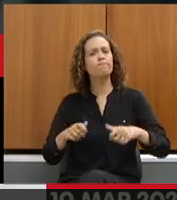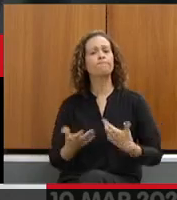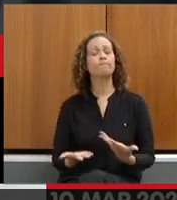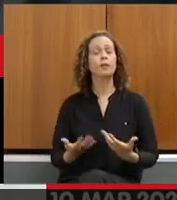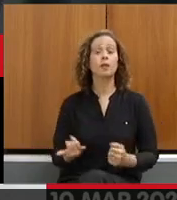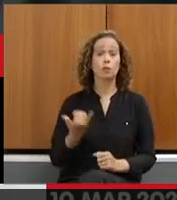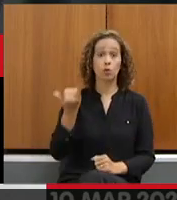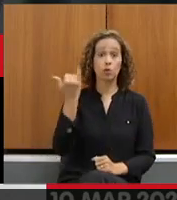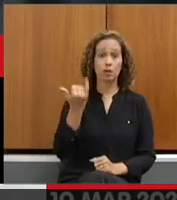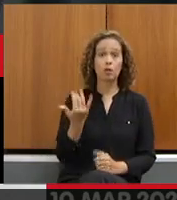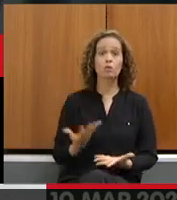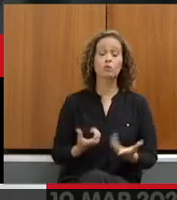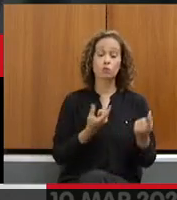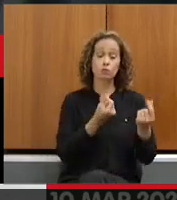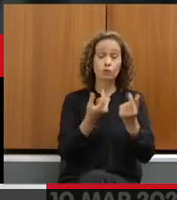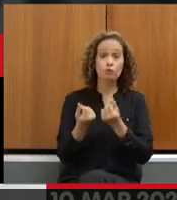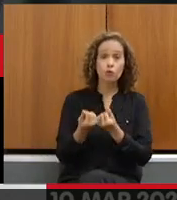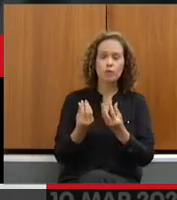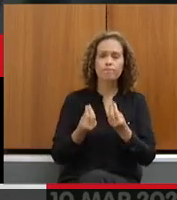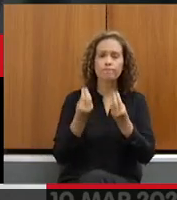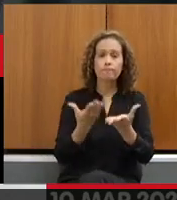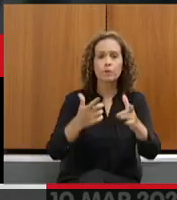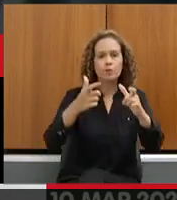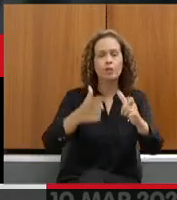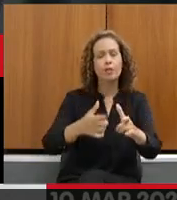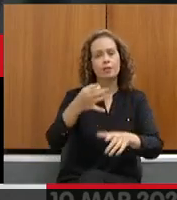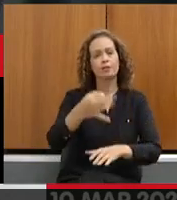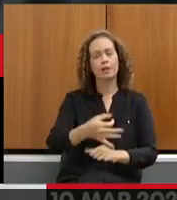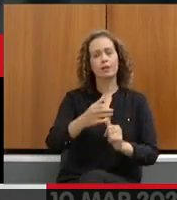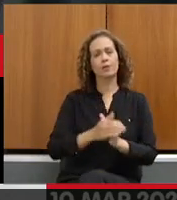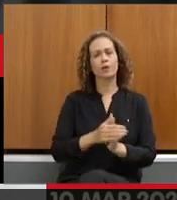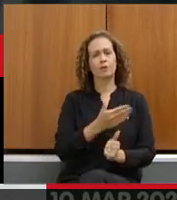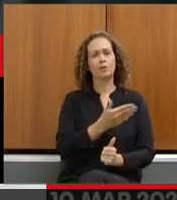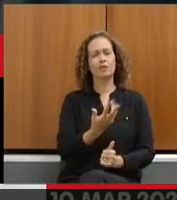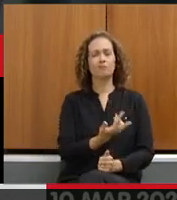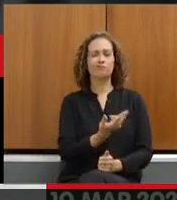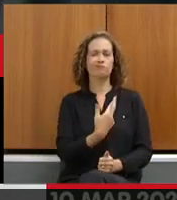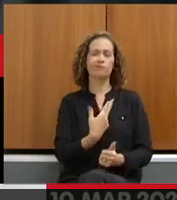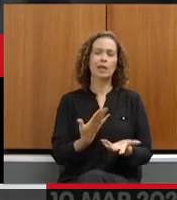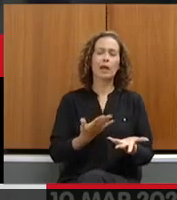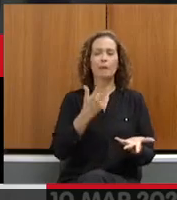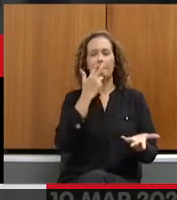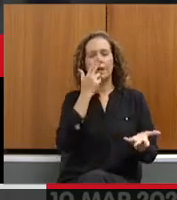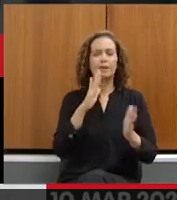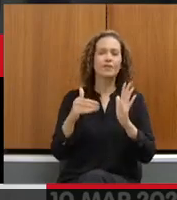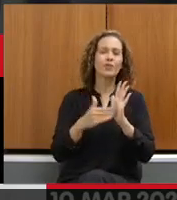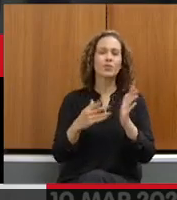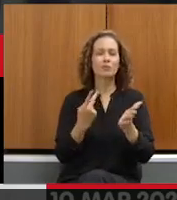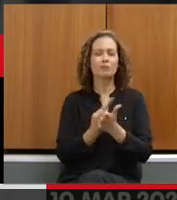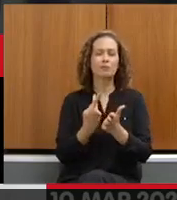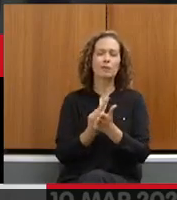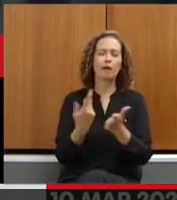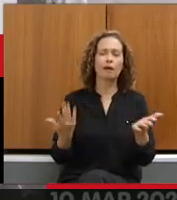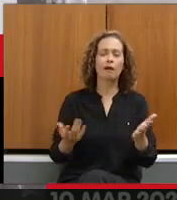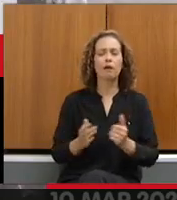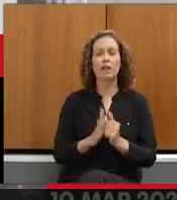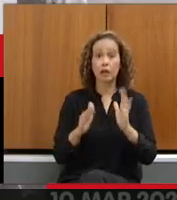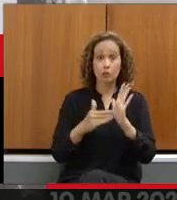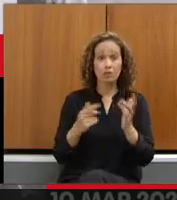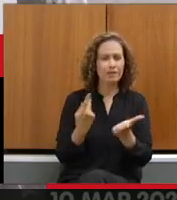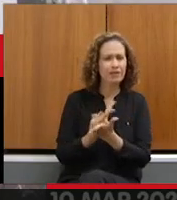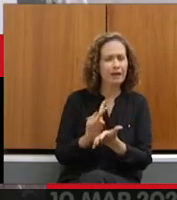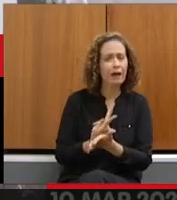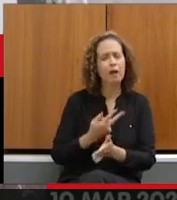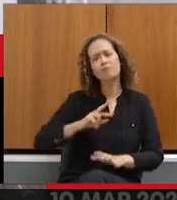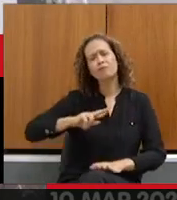de levar o dinheiro no lugar certo e aí quando o senhor fala isso assim dá uma ideia de que tudo deu errado e não é que tudo